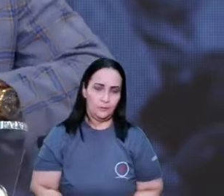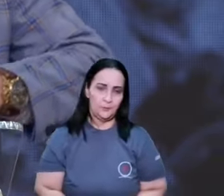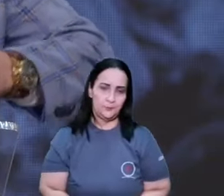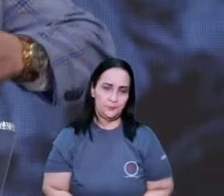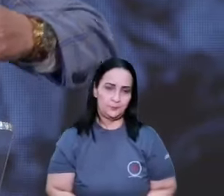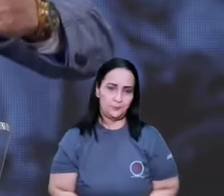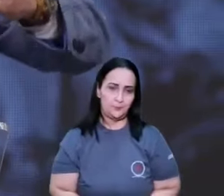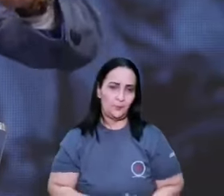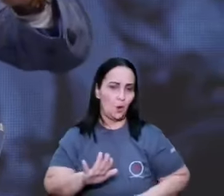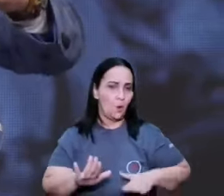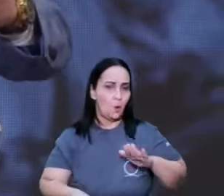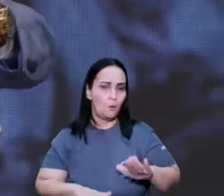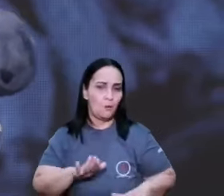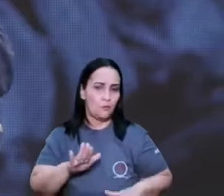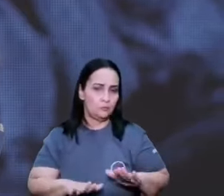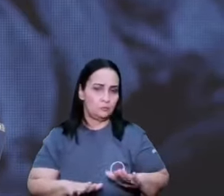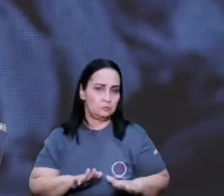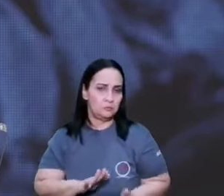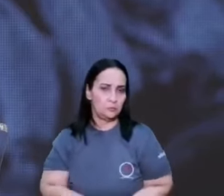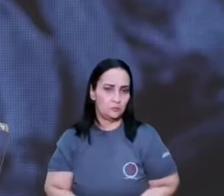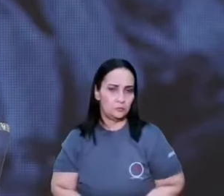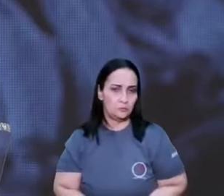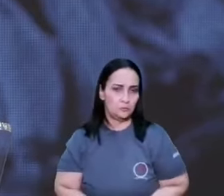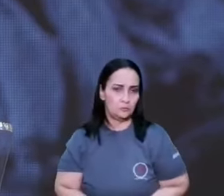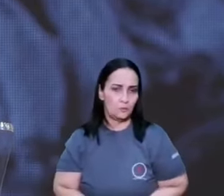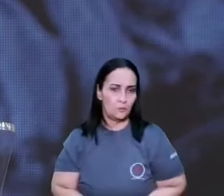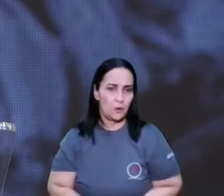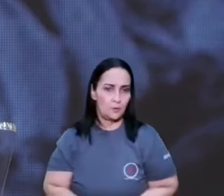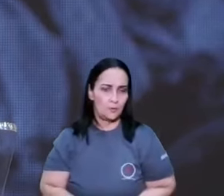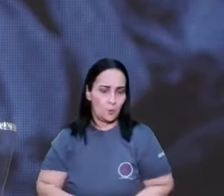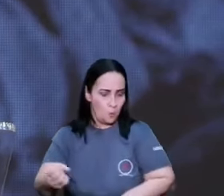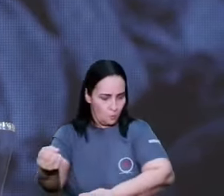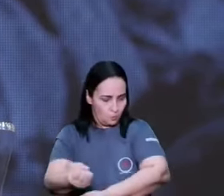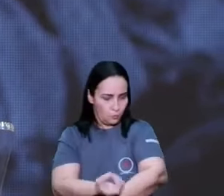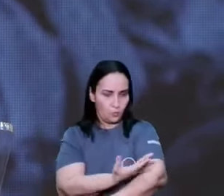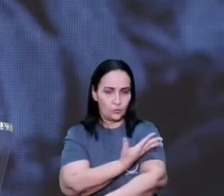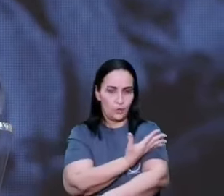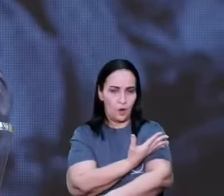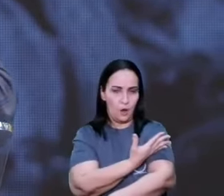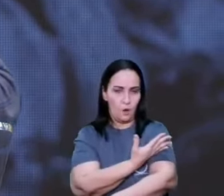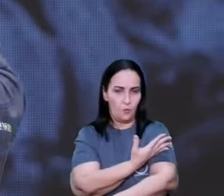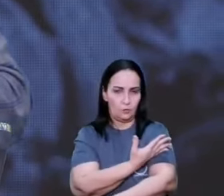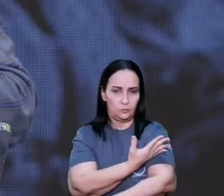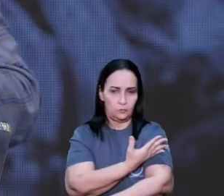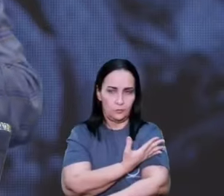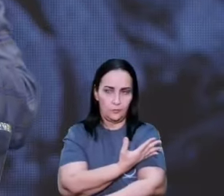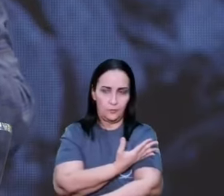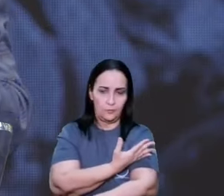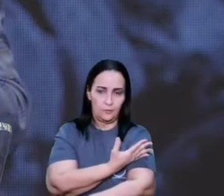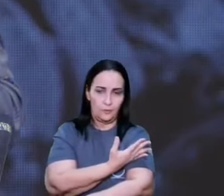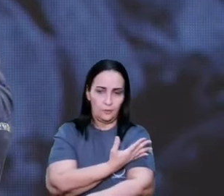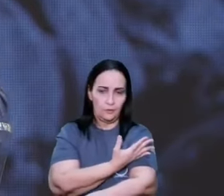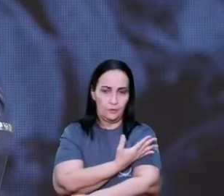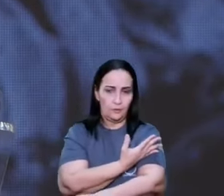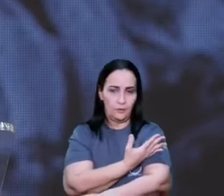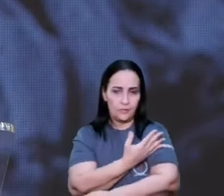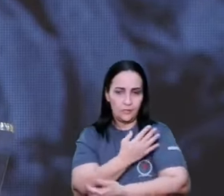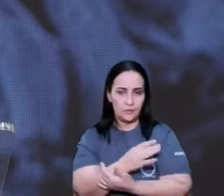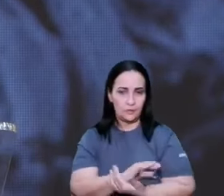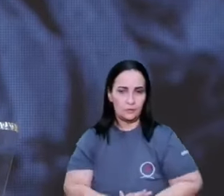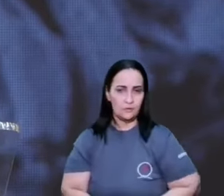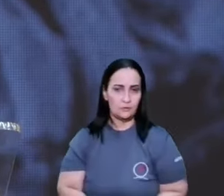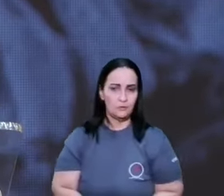é uma alteração no seu aspecto emocional ao ponto que Jesus vai chorar